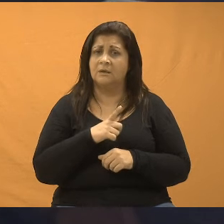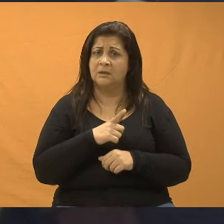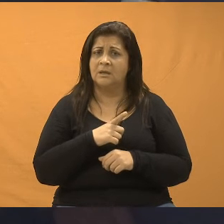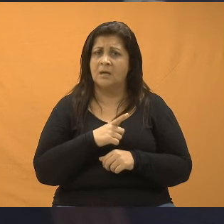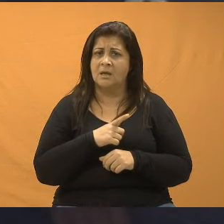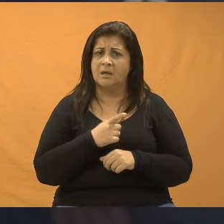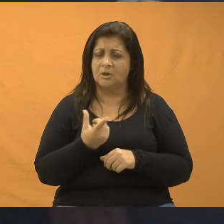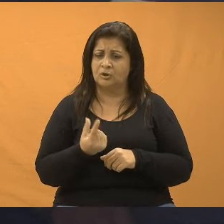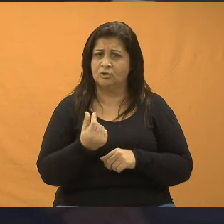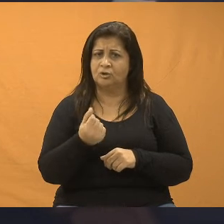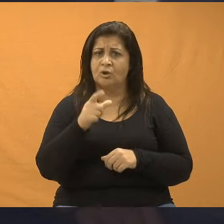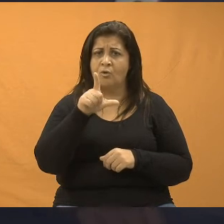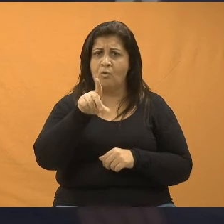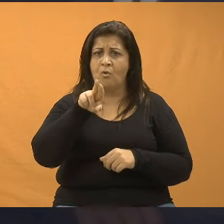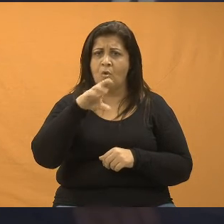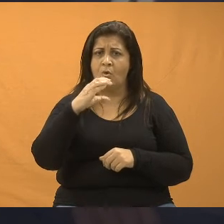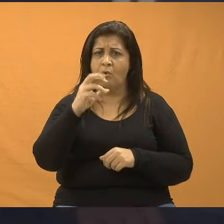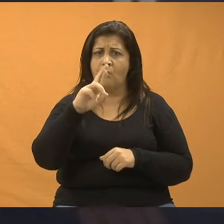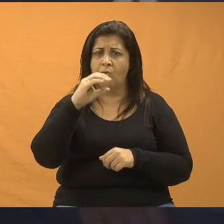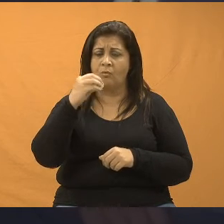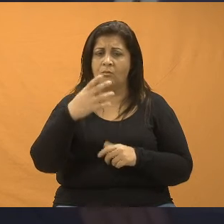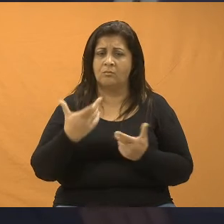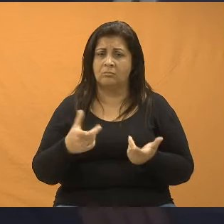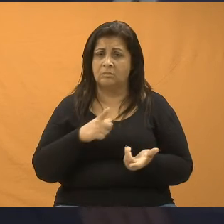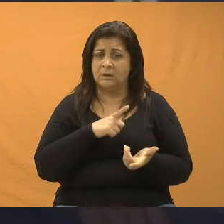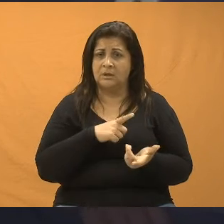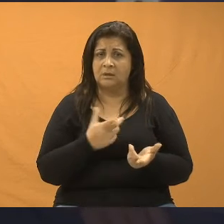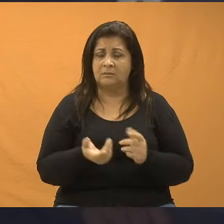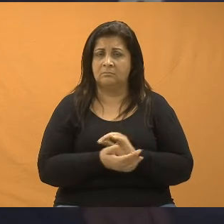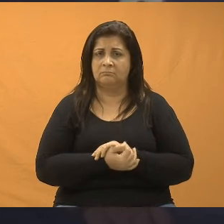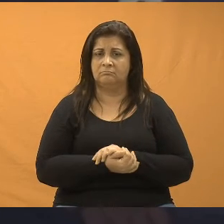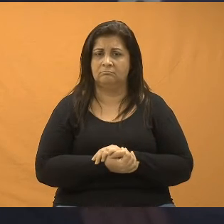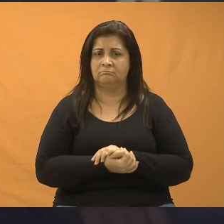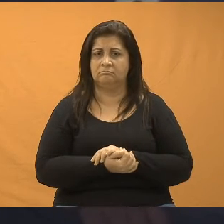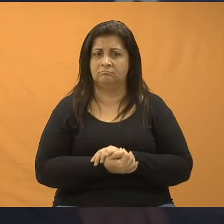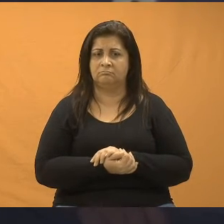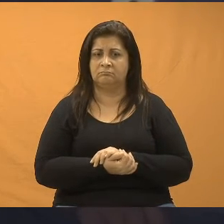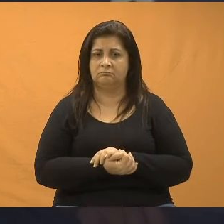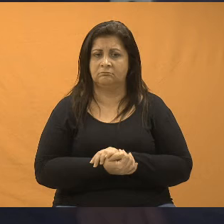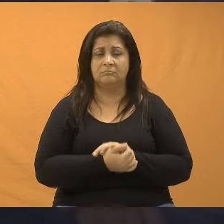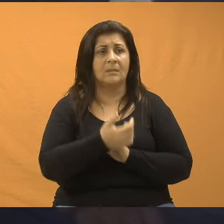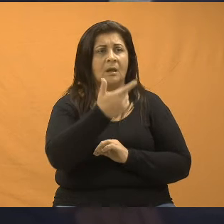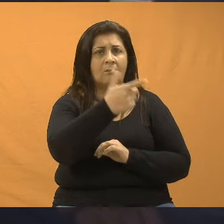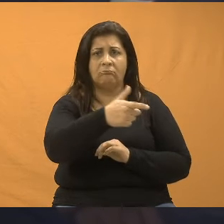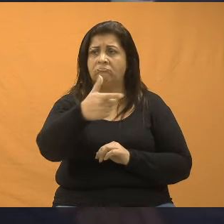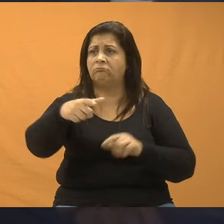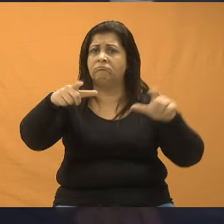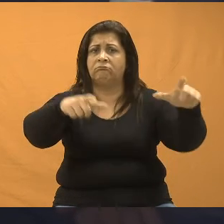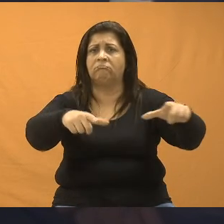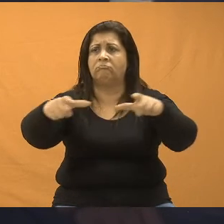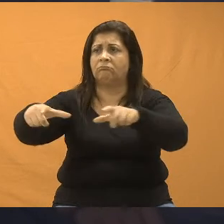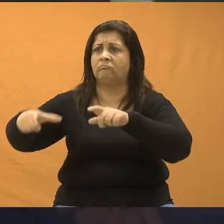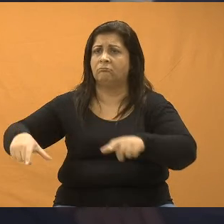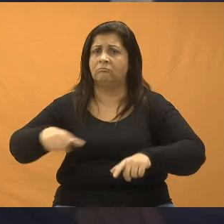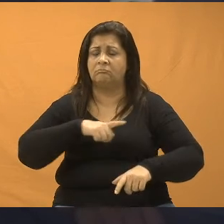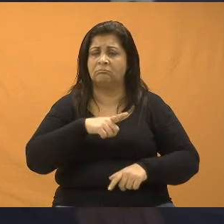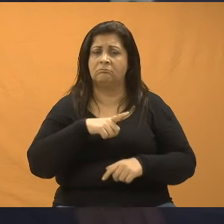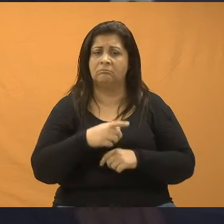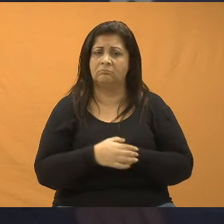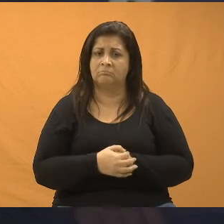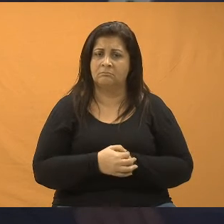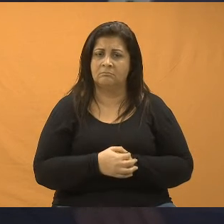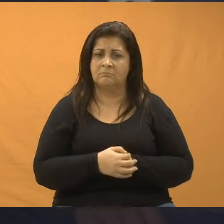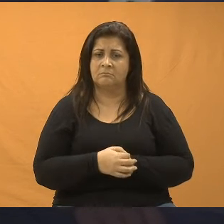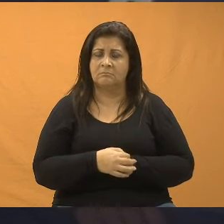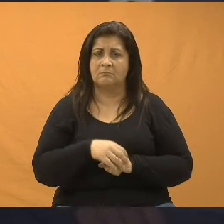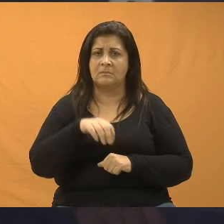lucro, como nós sabemos que a Damasco aqui tem. Em outros lugares também é assim. A SPDM, que é um